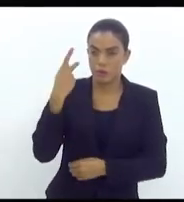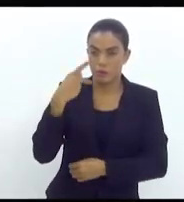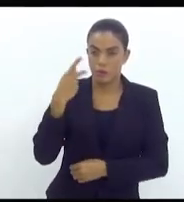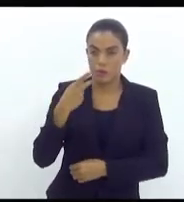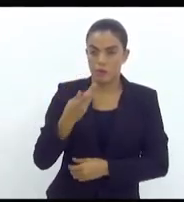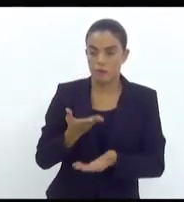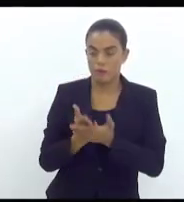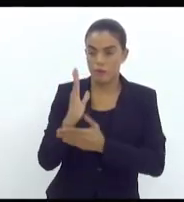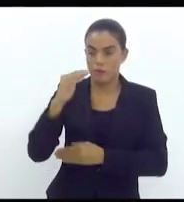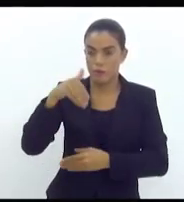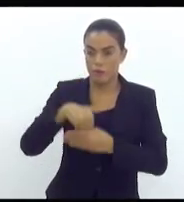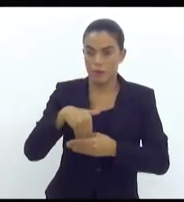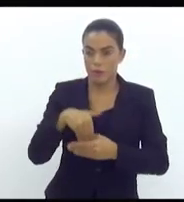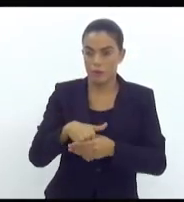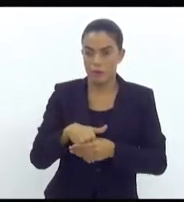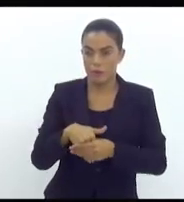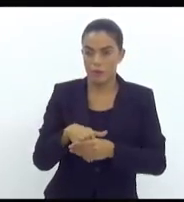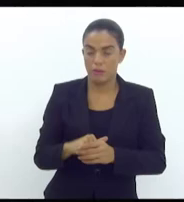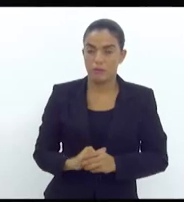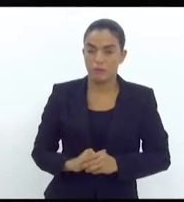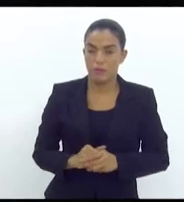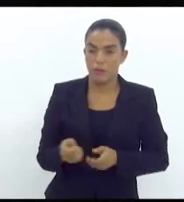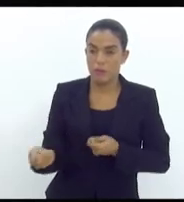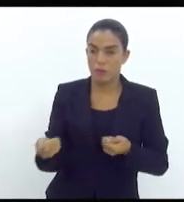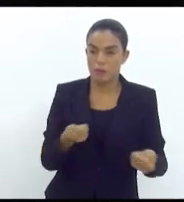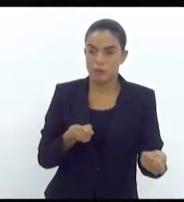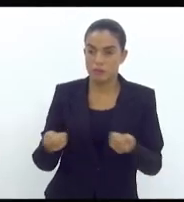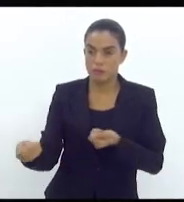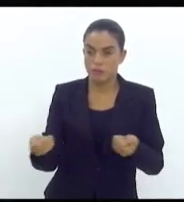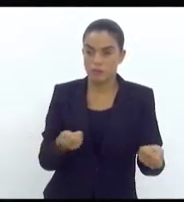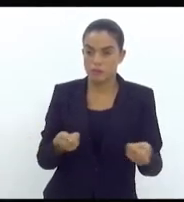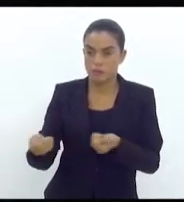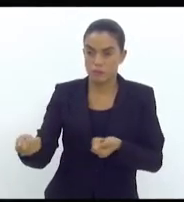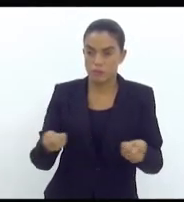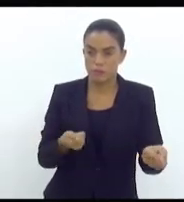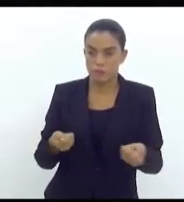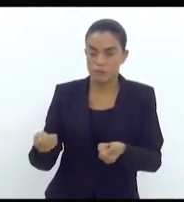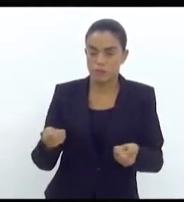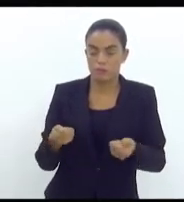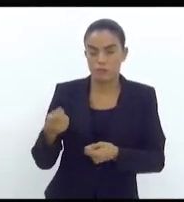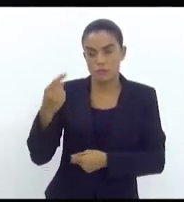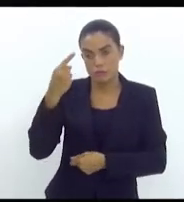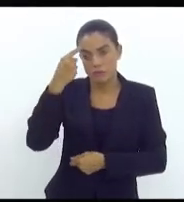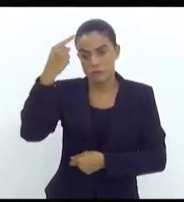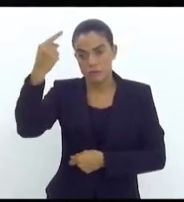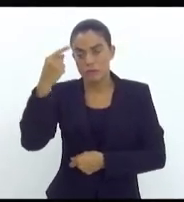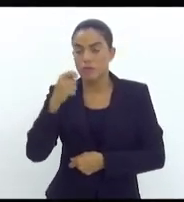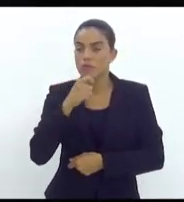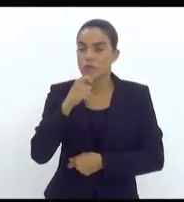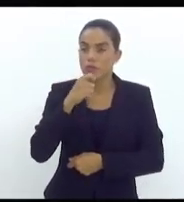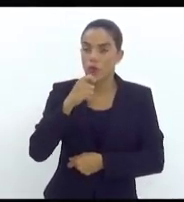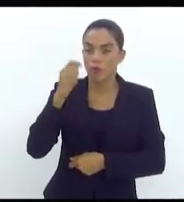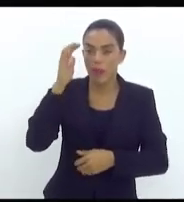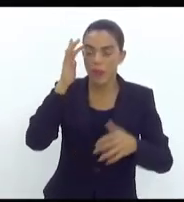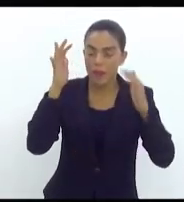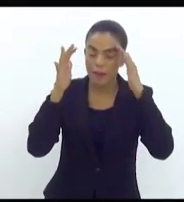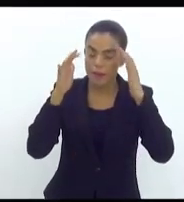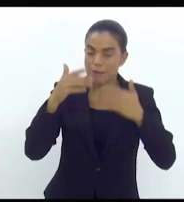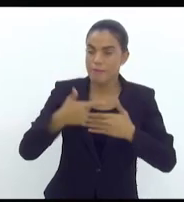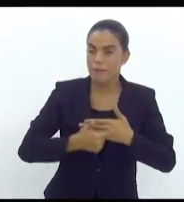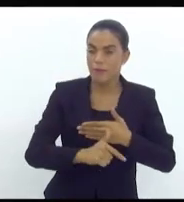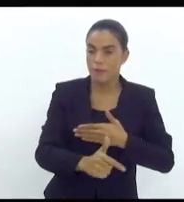eleitos para frearmos o avanço dessas ideias em consequentes dessas